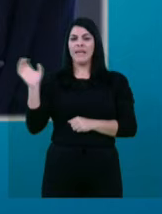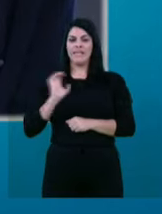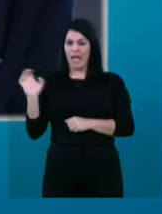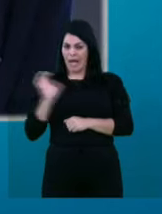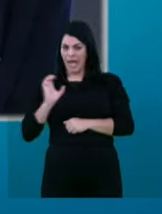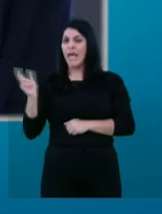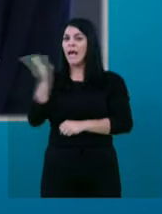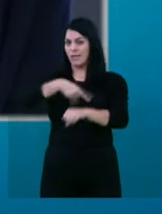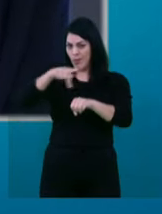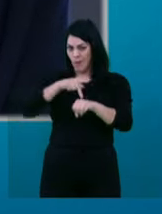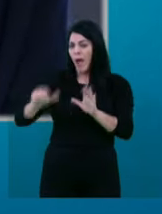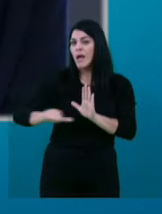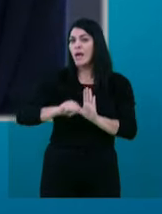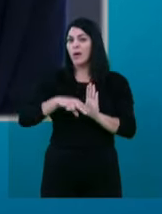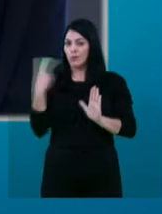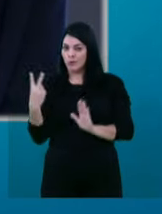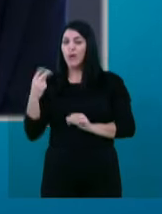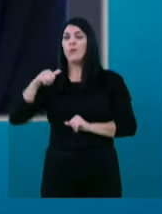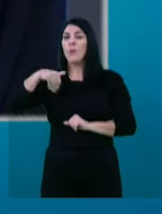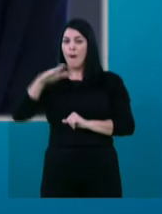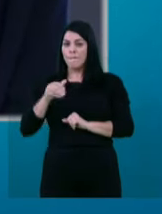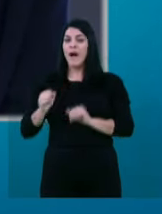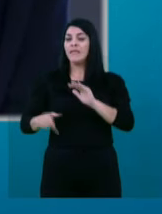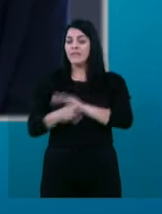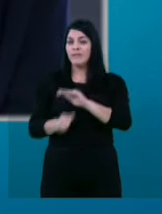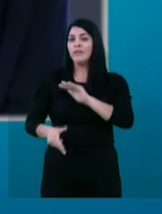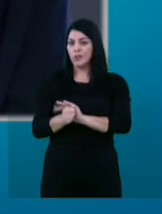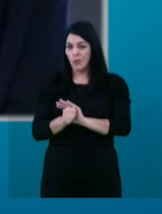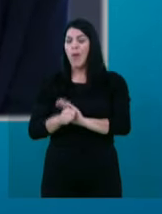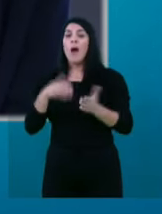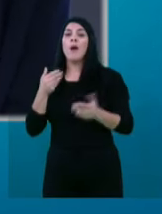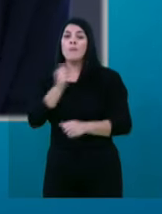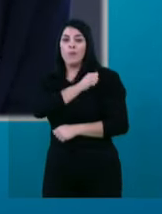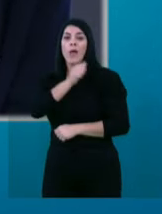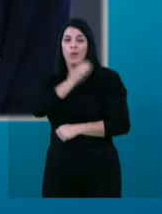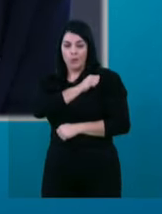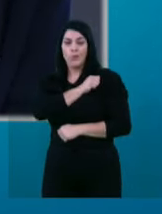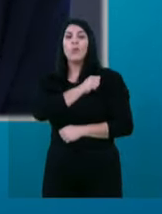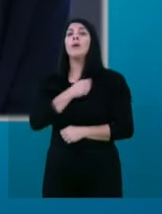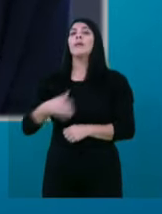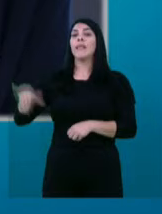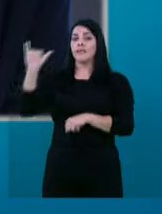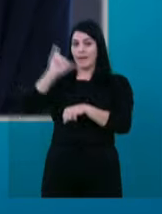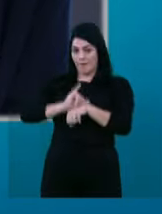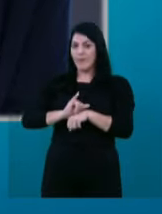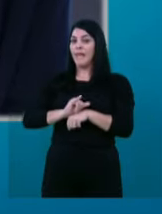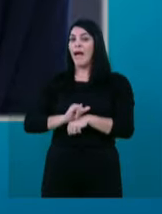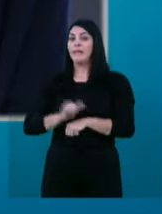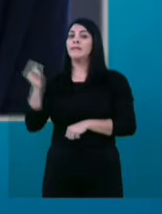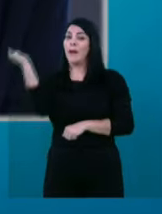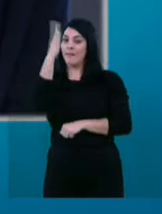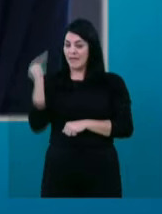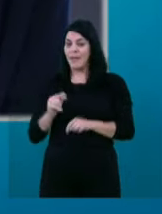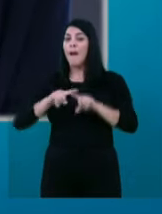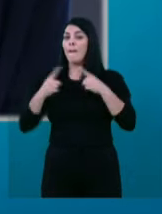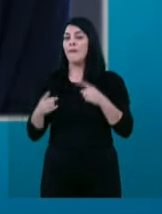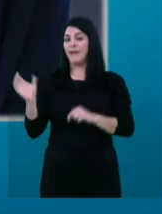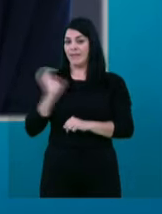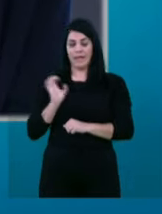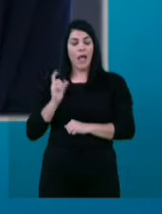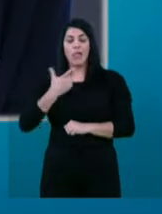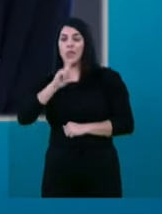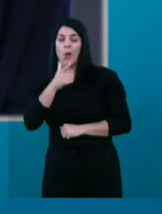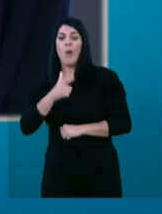país. Tem o segundo maior investimento por aluno das capitais brasileiras. Só que essa riqueza não se traduz